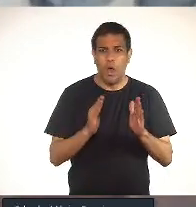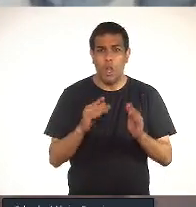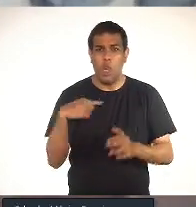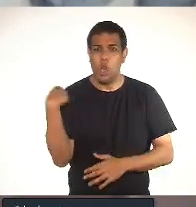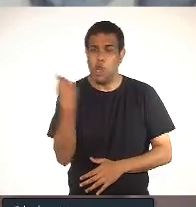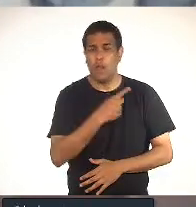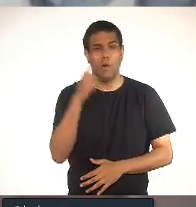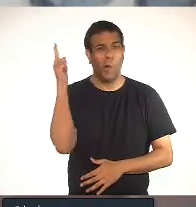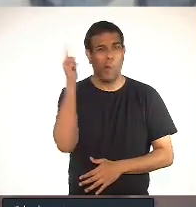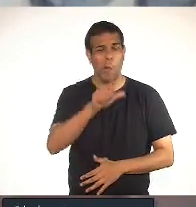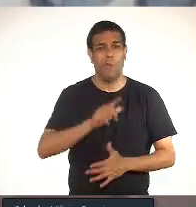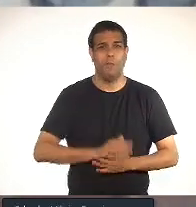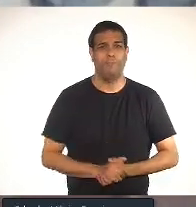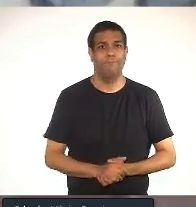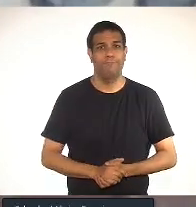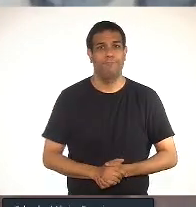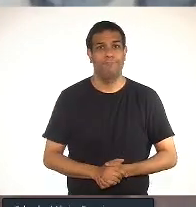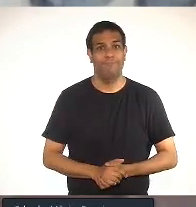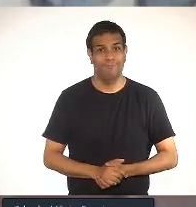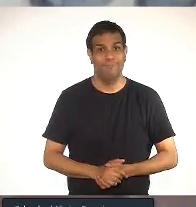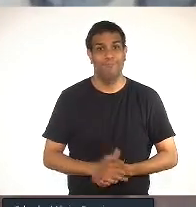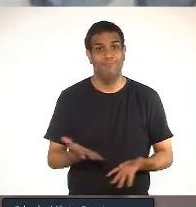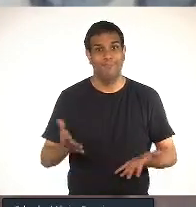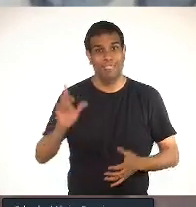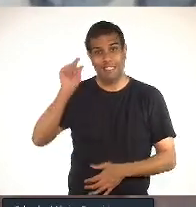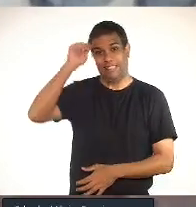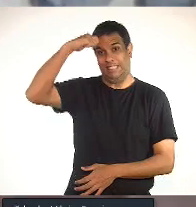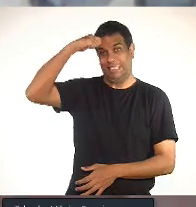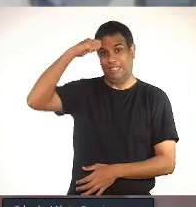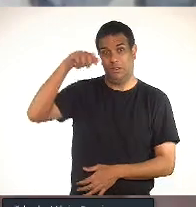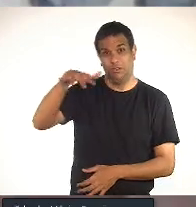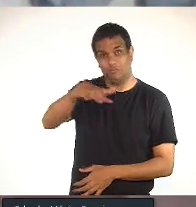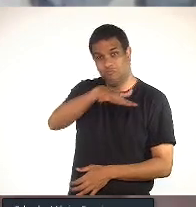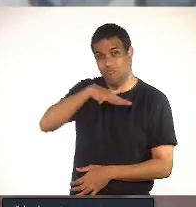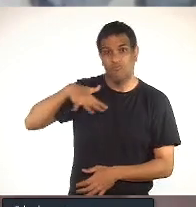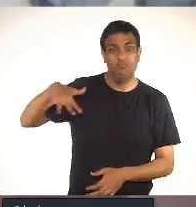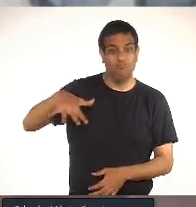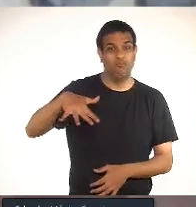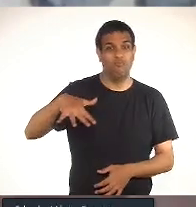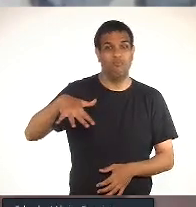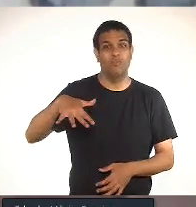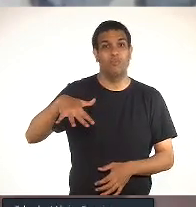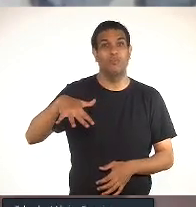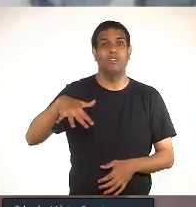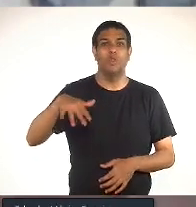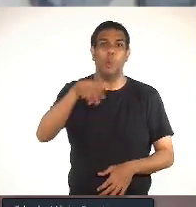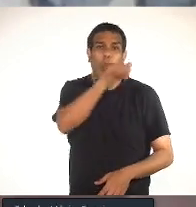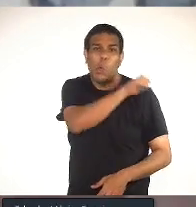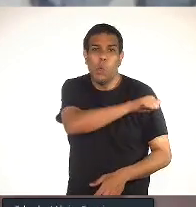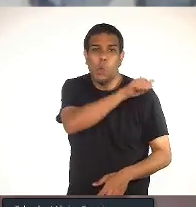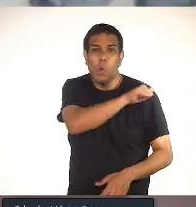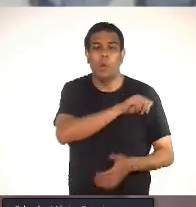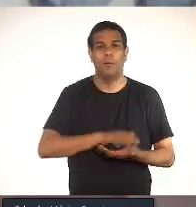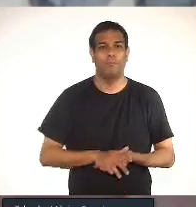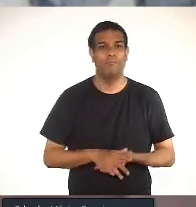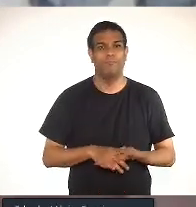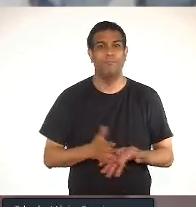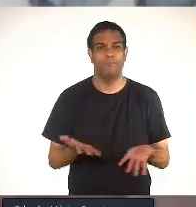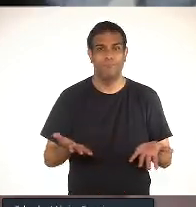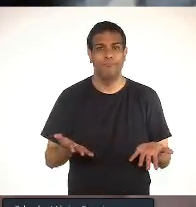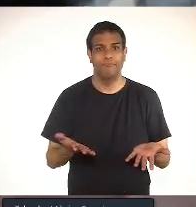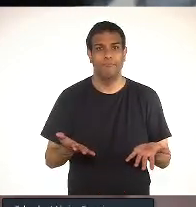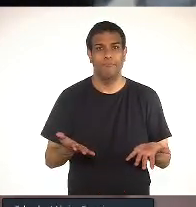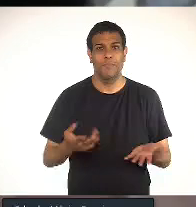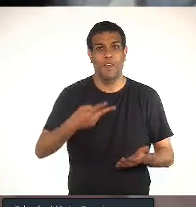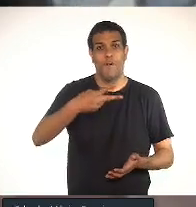O próprio elemento negro desse país com a figura expoente que nós celebramos com